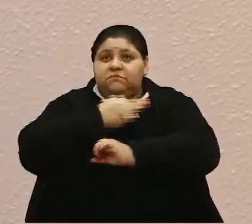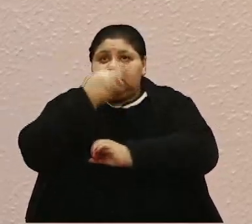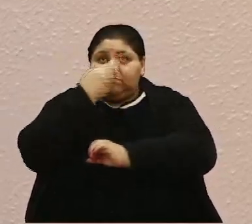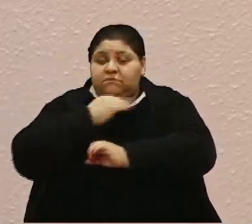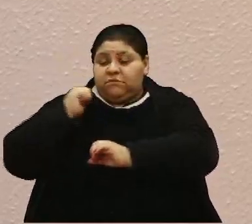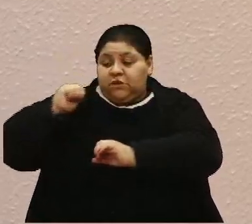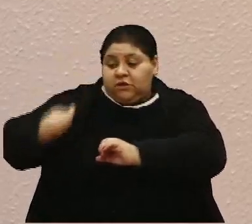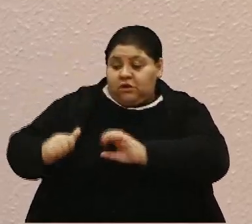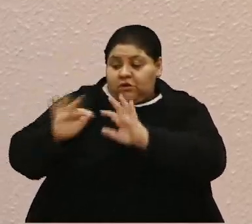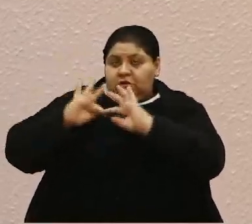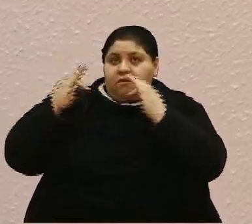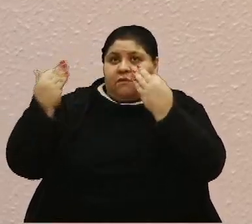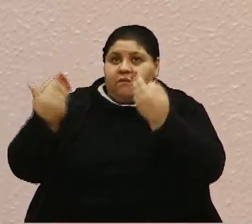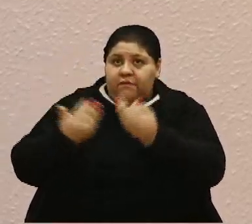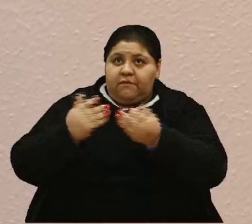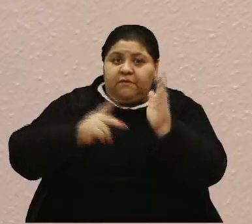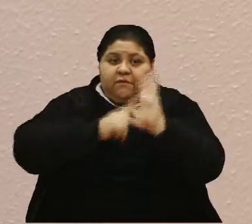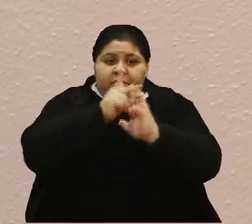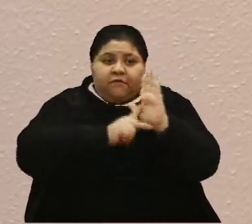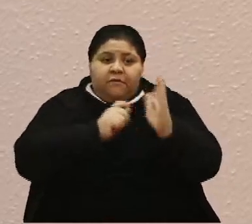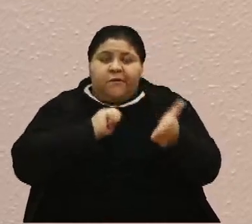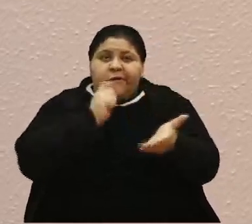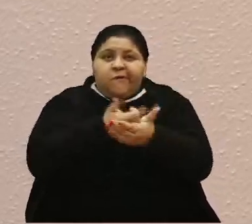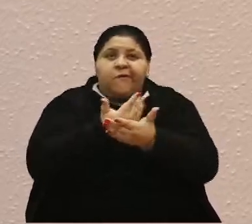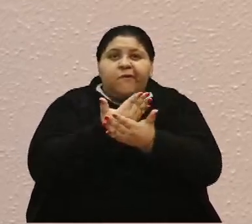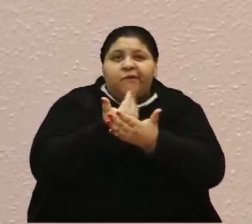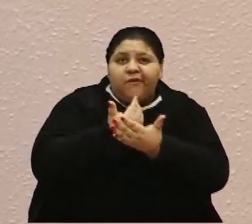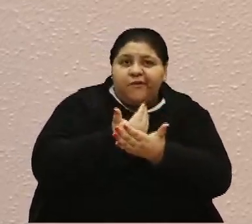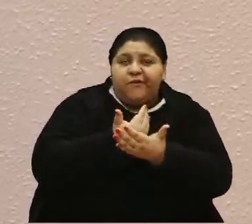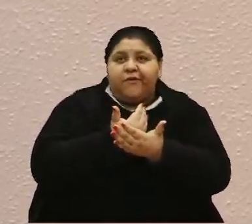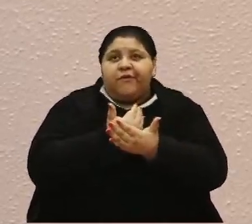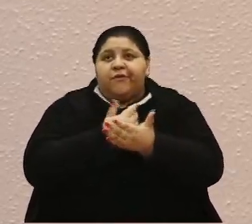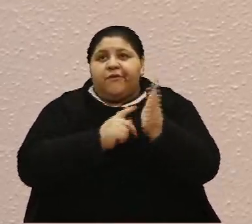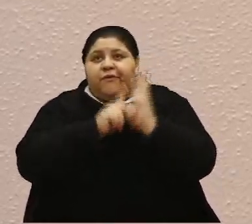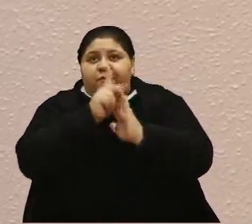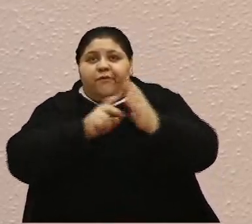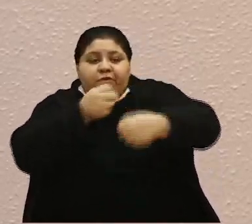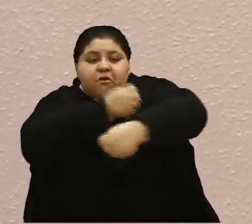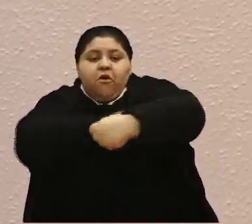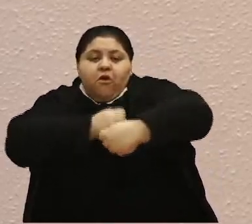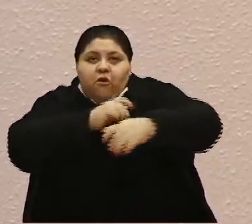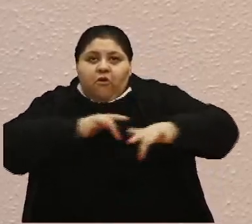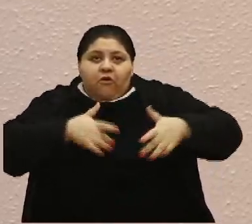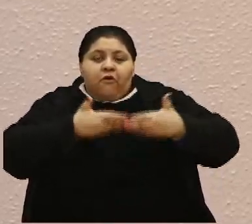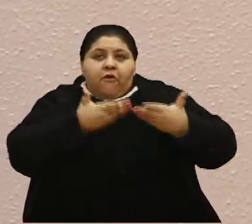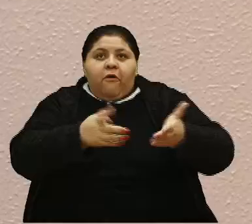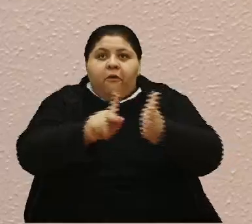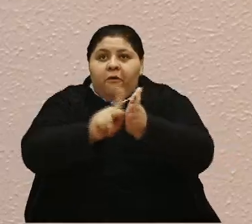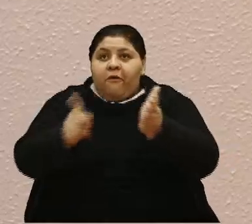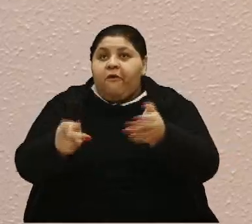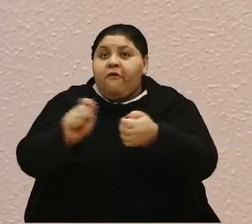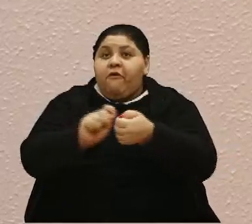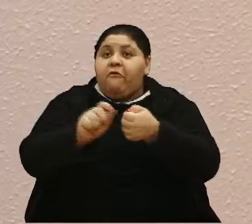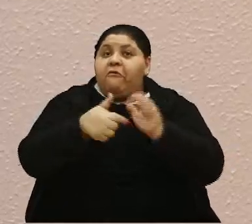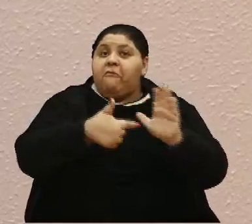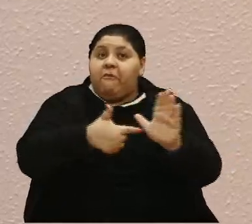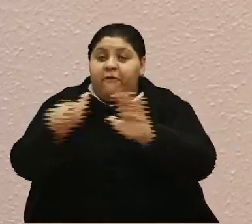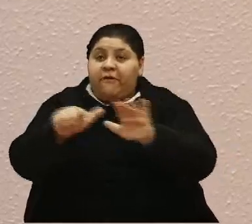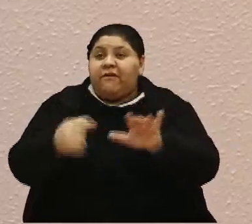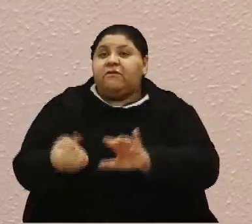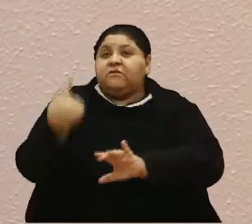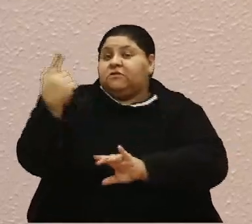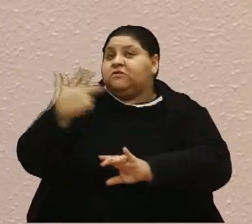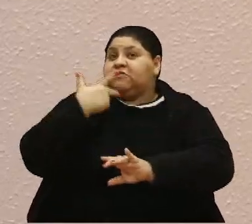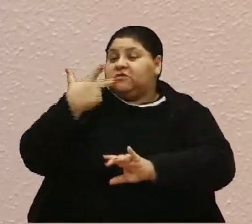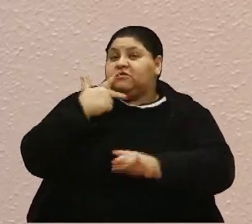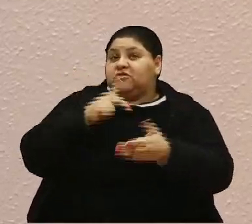Bolsa Família, seja o Programa de Aquisição de Alimentos, seja o Programa de Cozinhas Solidárias, que inclusive o Jornal Pioneiro fez uma matéria semana passada, falando